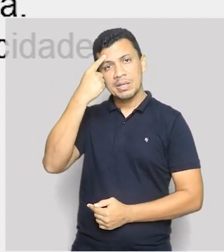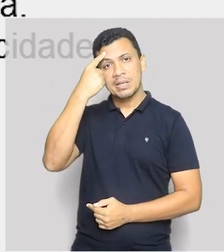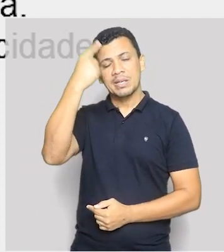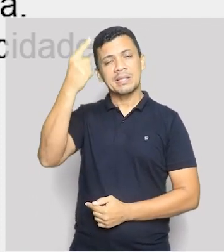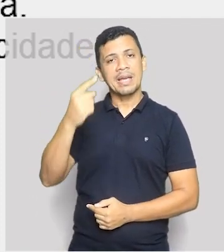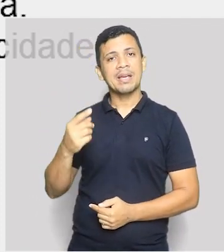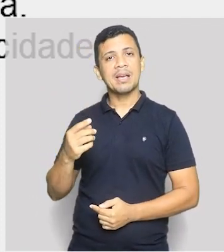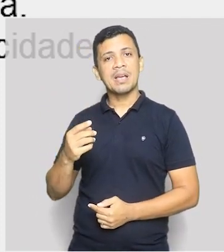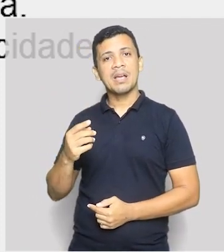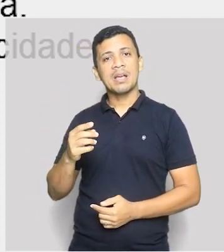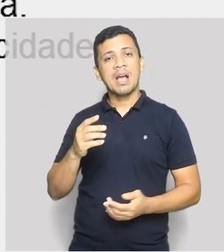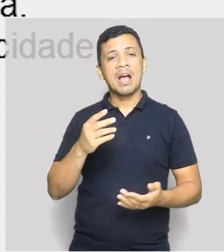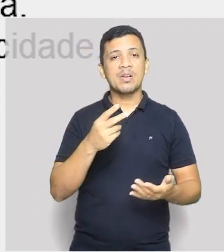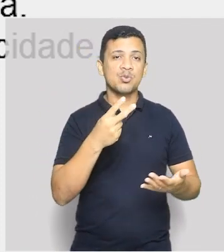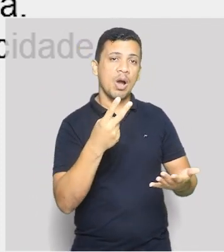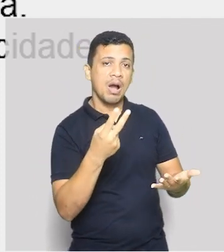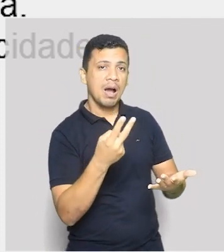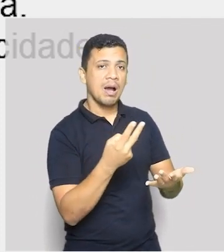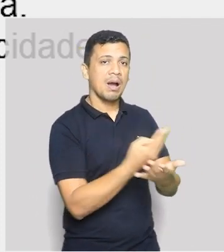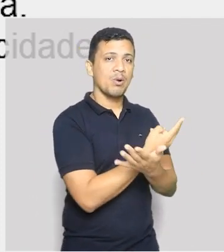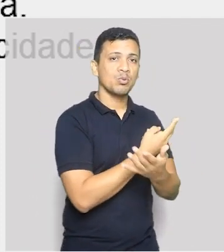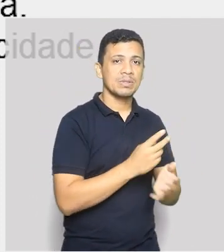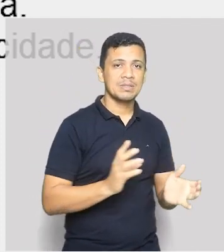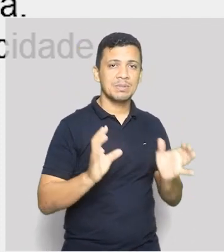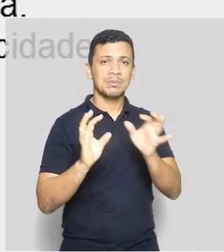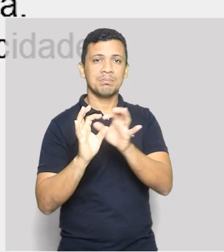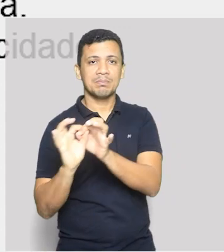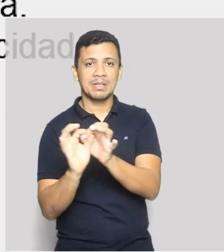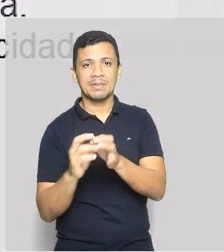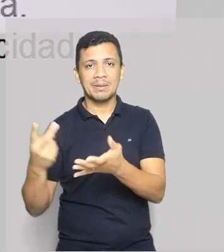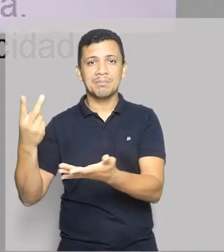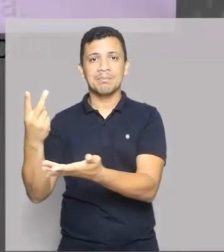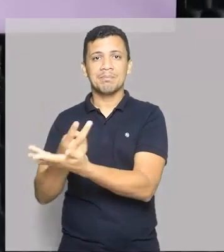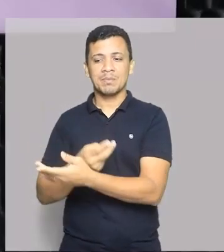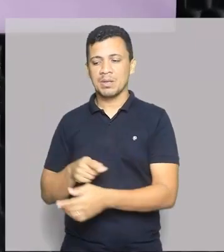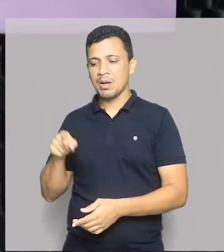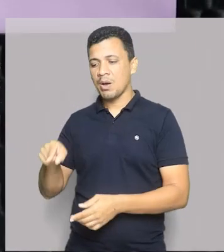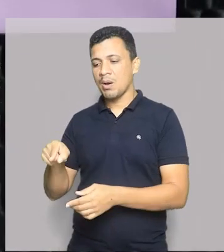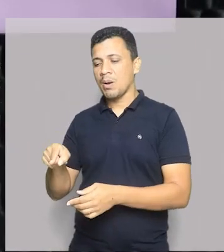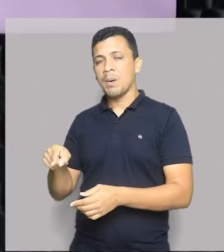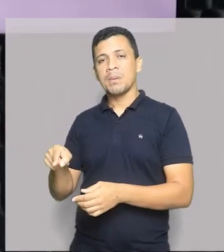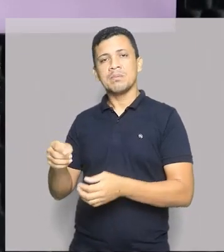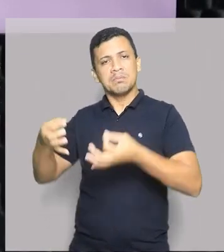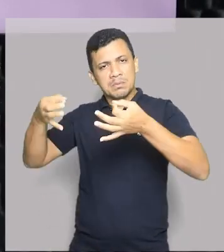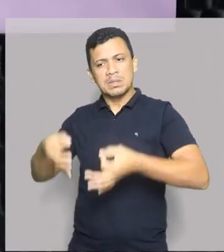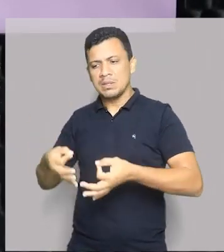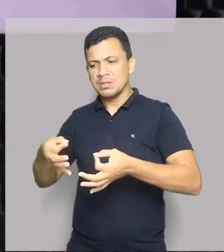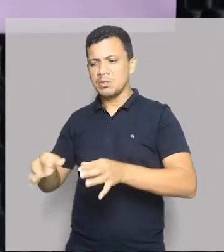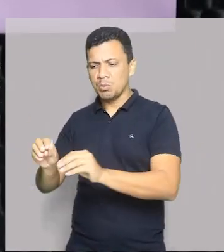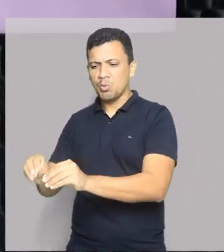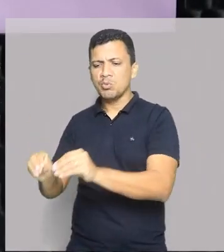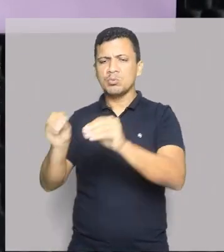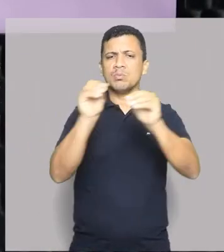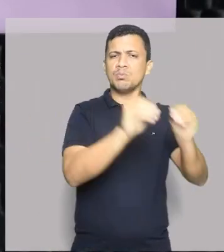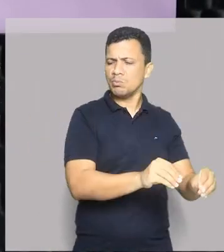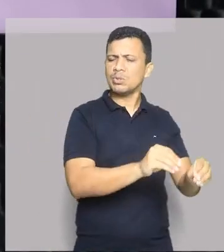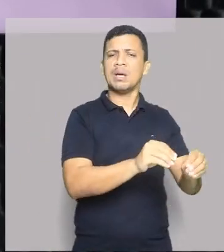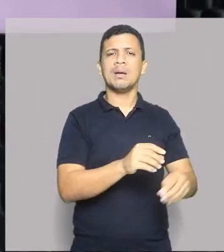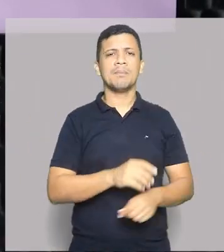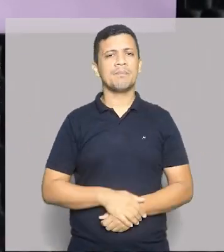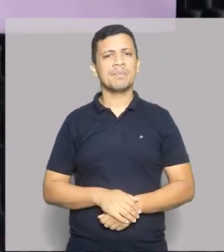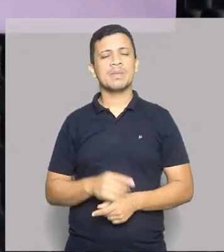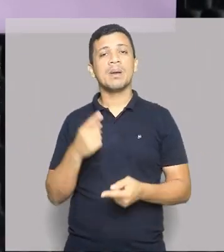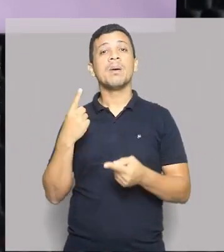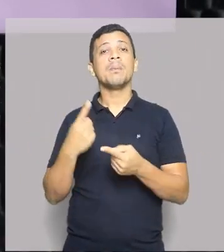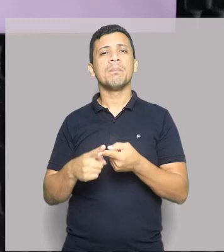causa, né? Nós resolvemos mudar de lugar. Qual foi a causa disso, né, gente? Nós